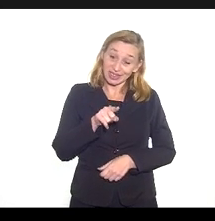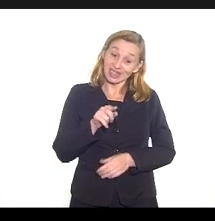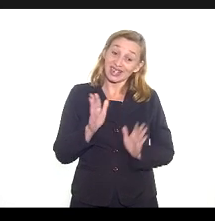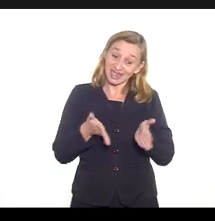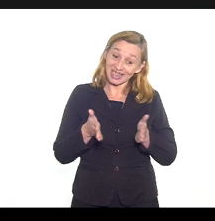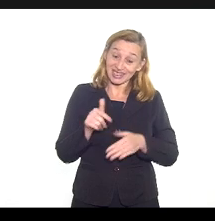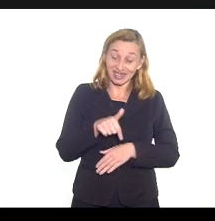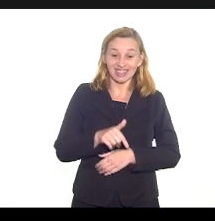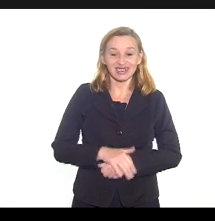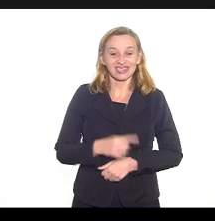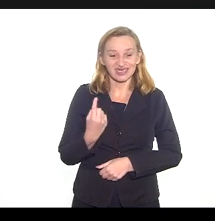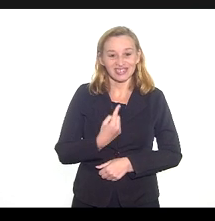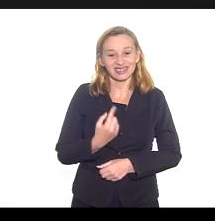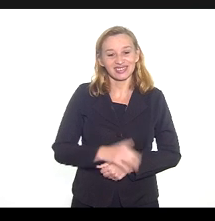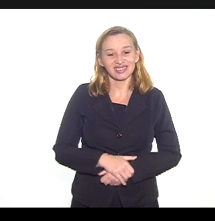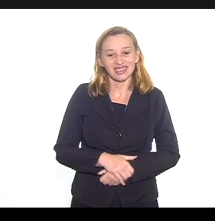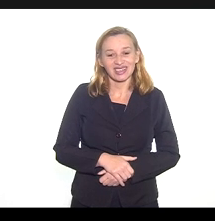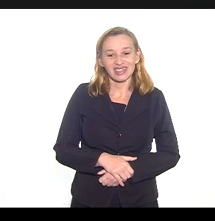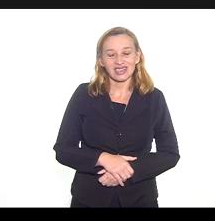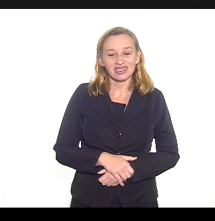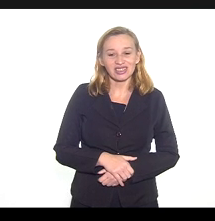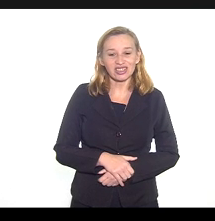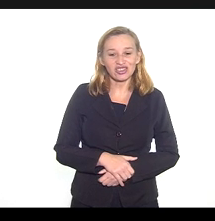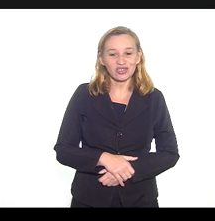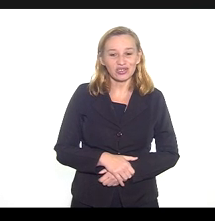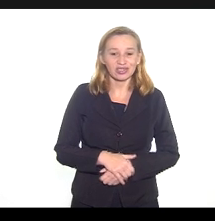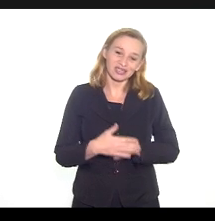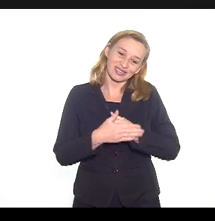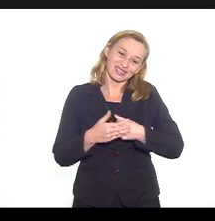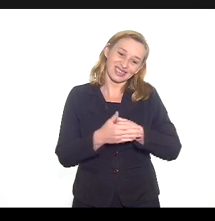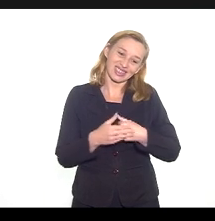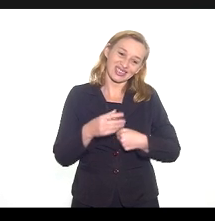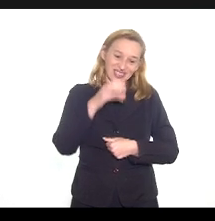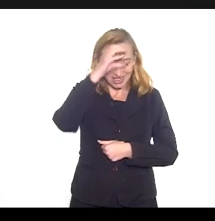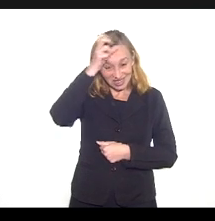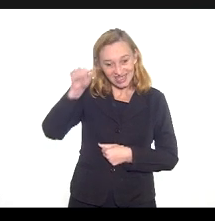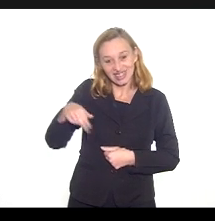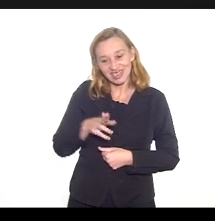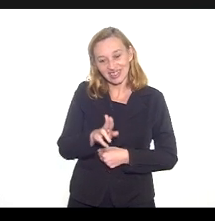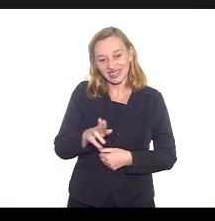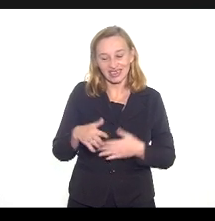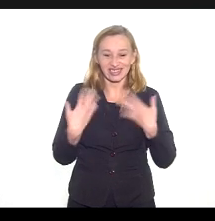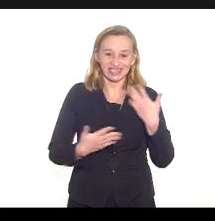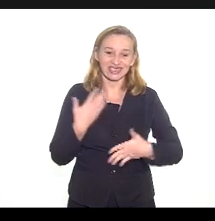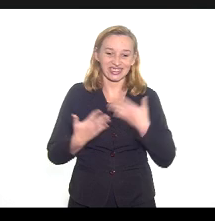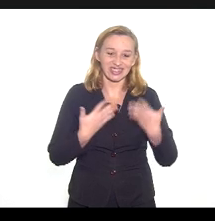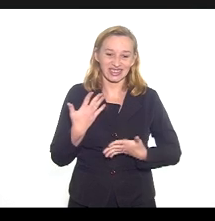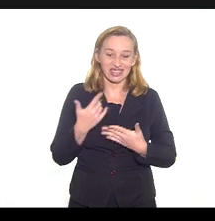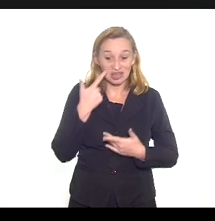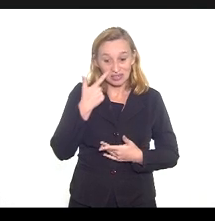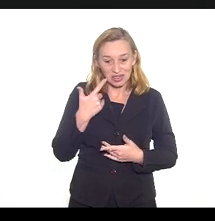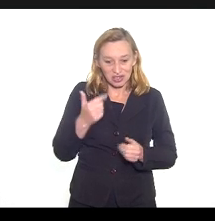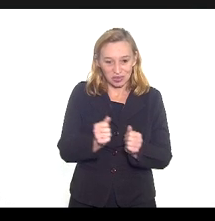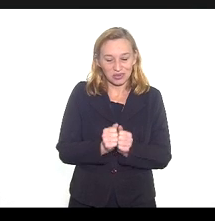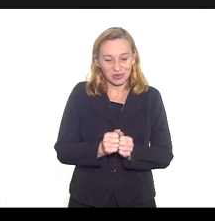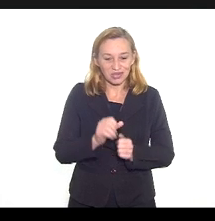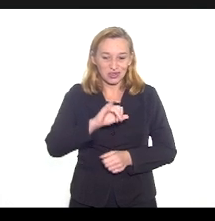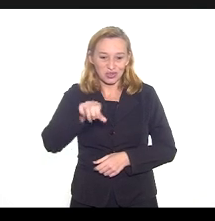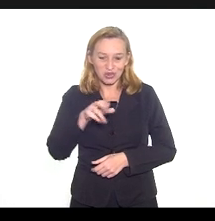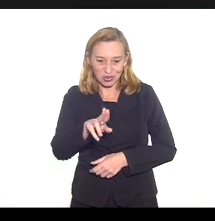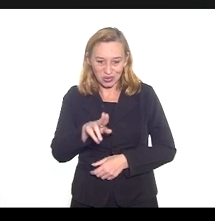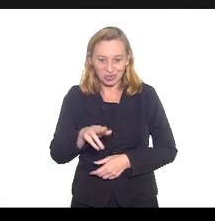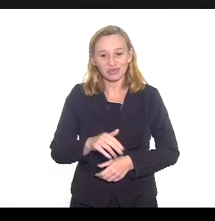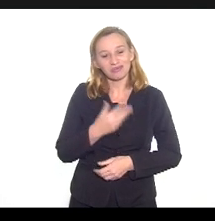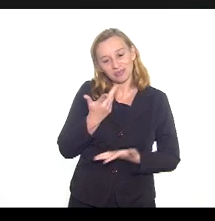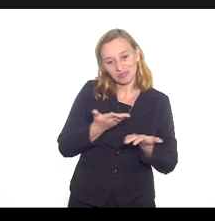a gente. Mas eu tenho muito carinho pela tia Ju. É um prazer muito grande tê-la aqui conosco, Ju. Você